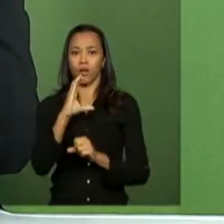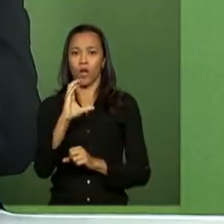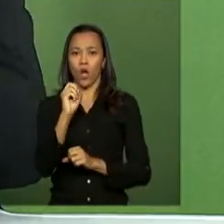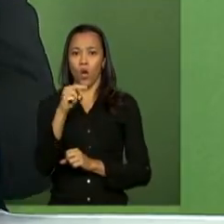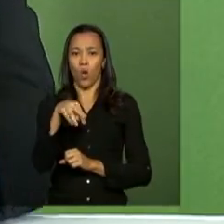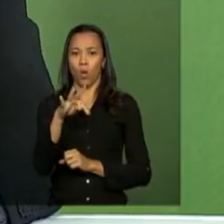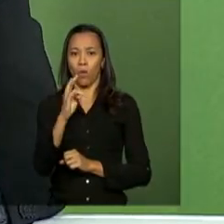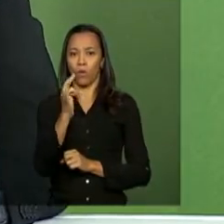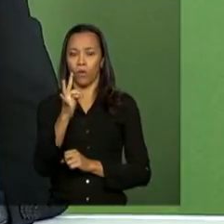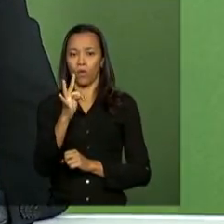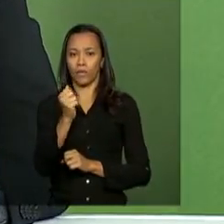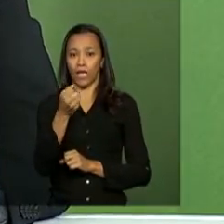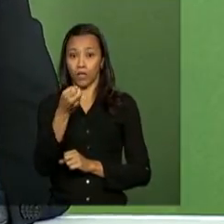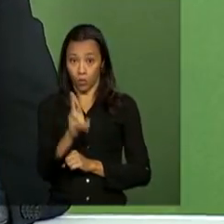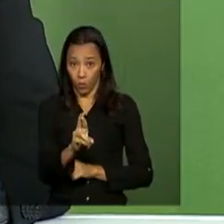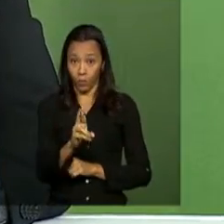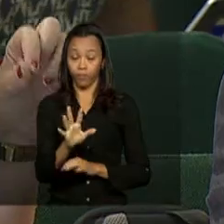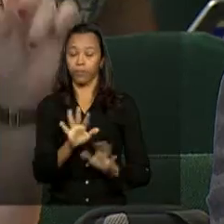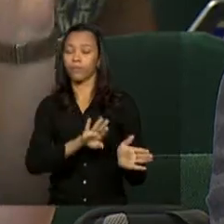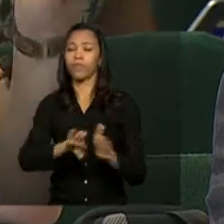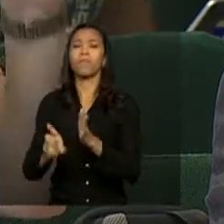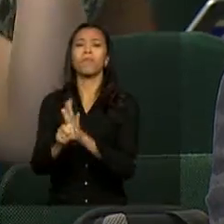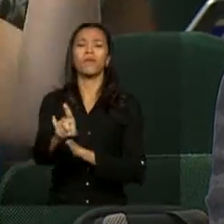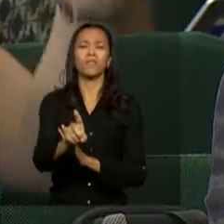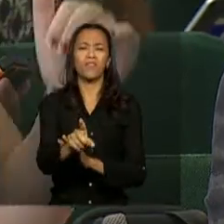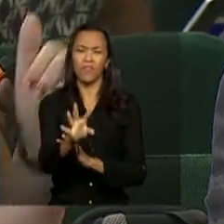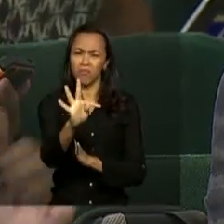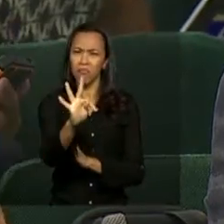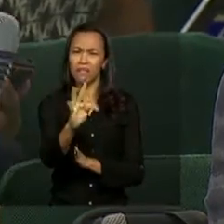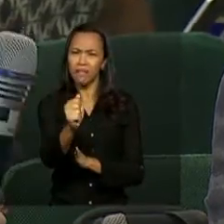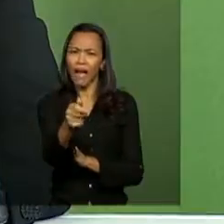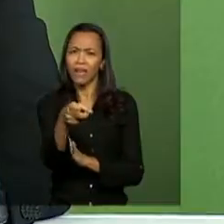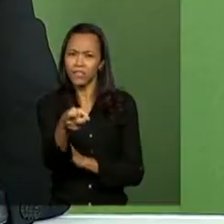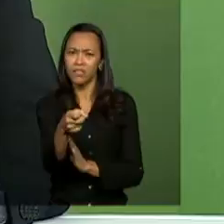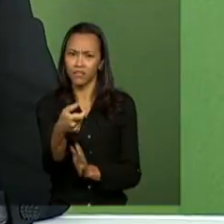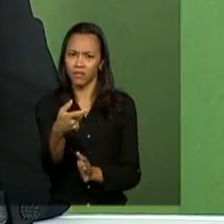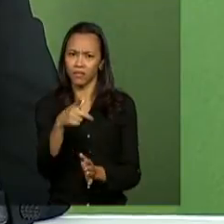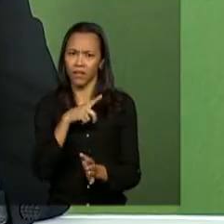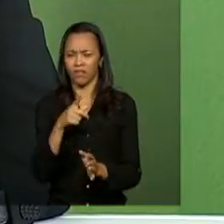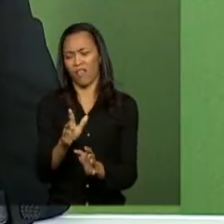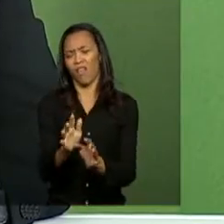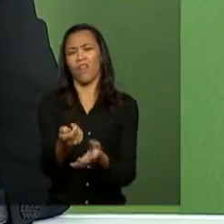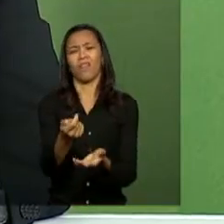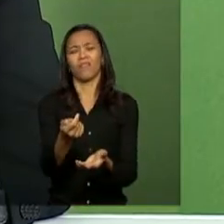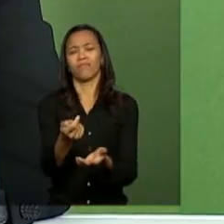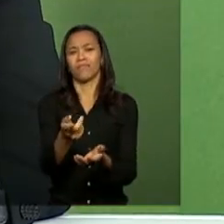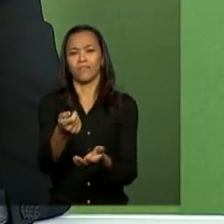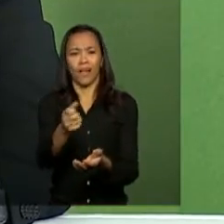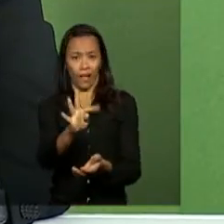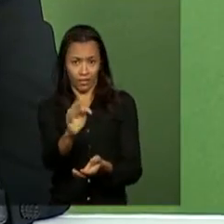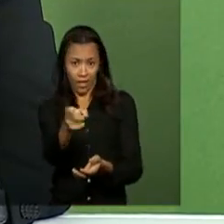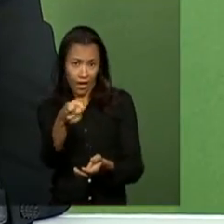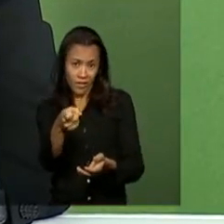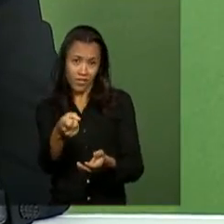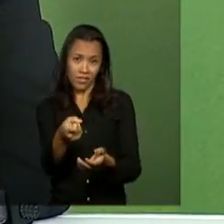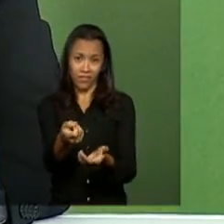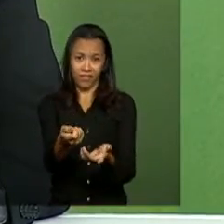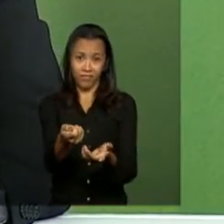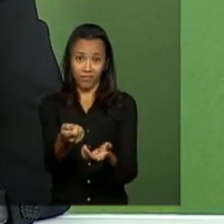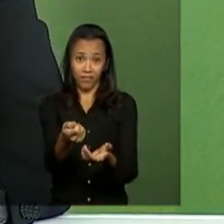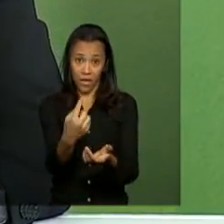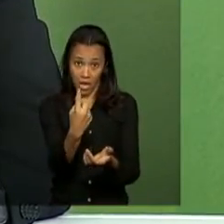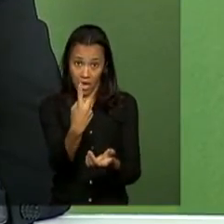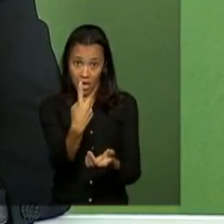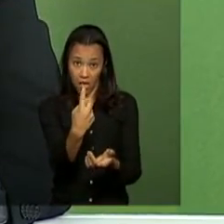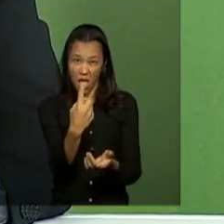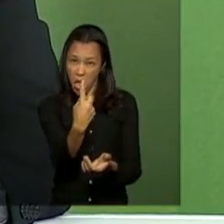termos de custo mas em relação à taxa em si que tem a caixa a taxa irrisória ou o problema de reais eu acho